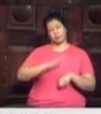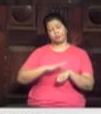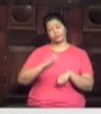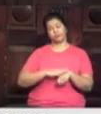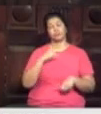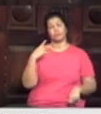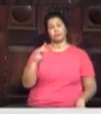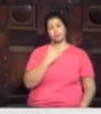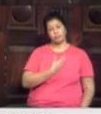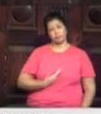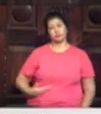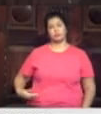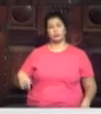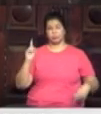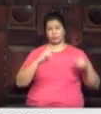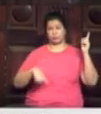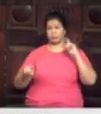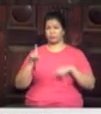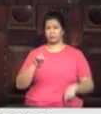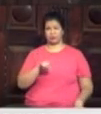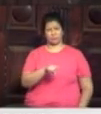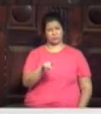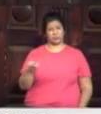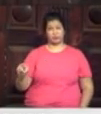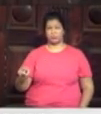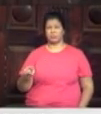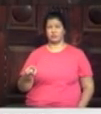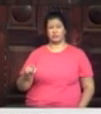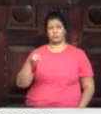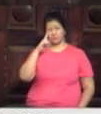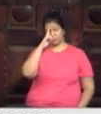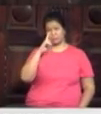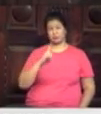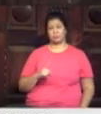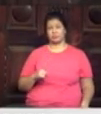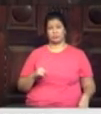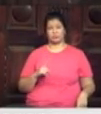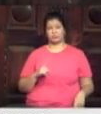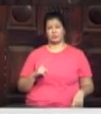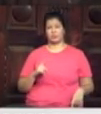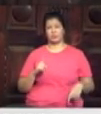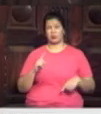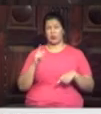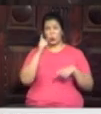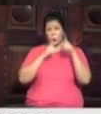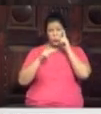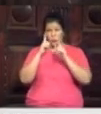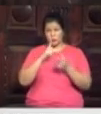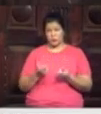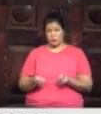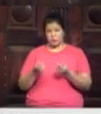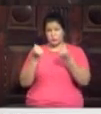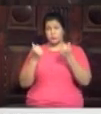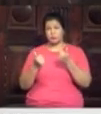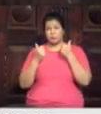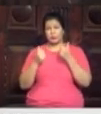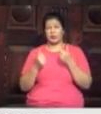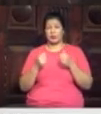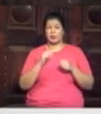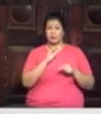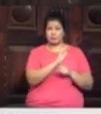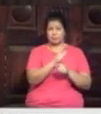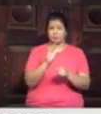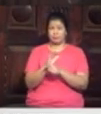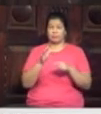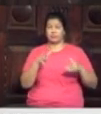governantes, que não se utilizam sequer do lucro para o investimento, reinvestimento em